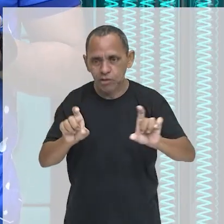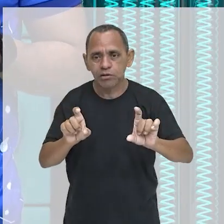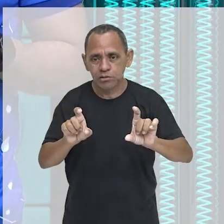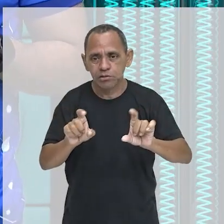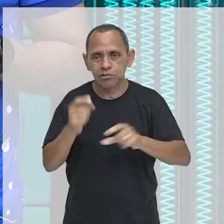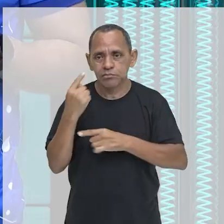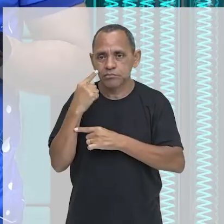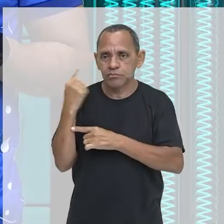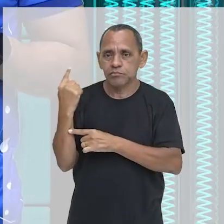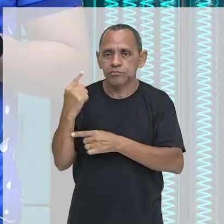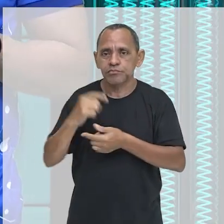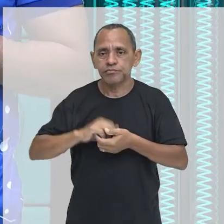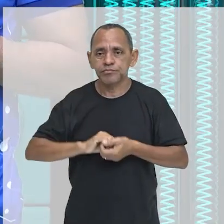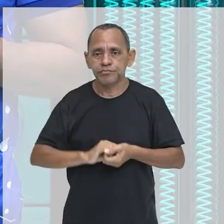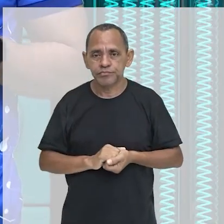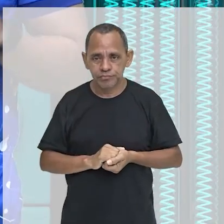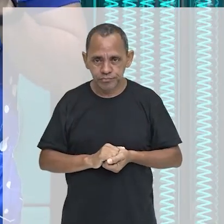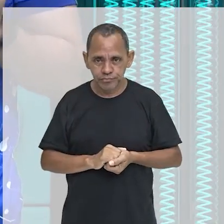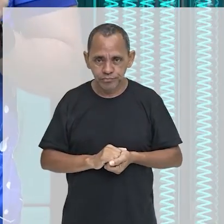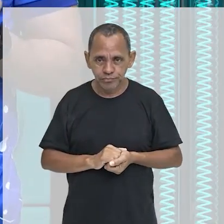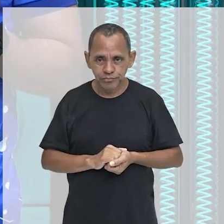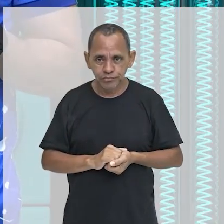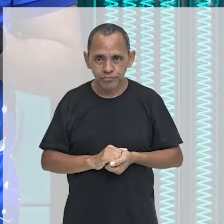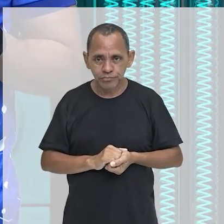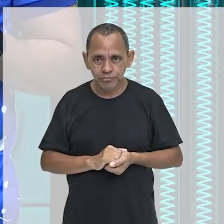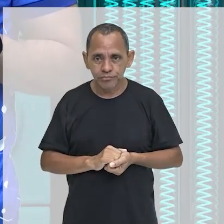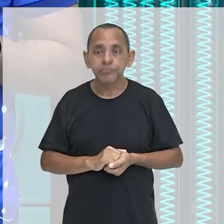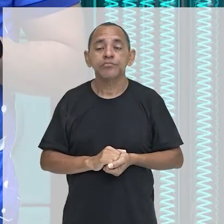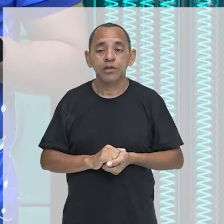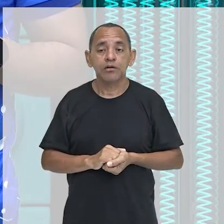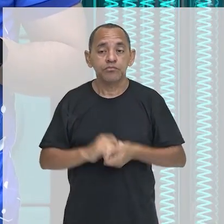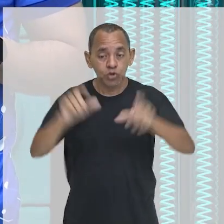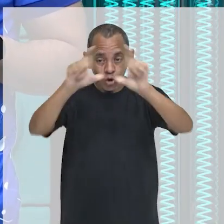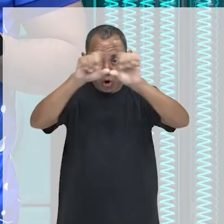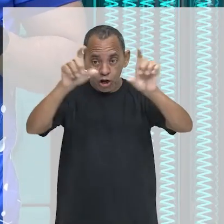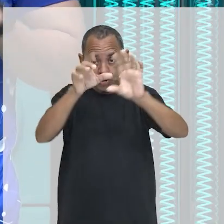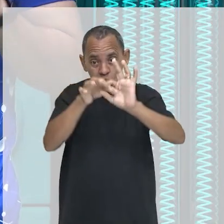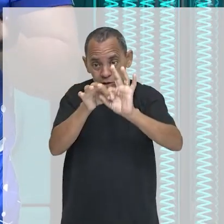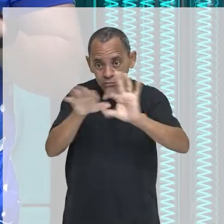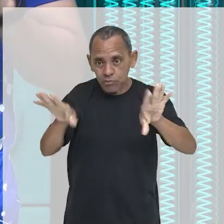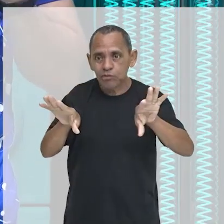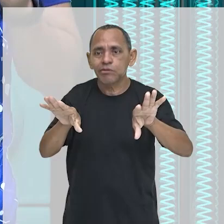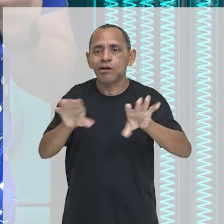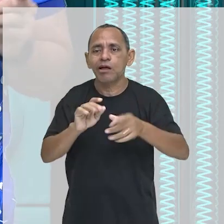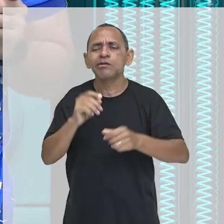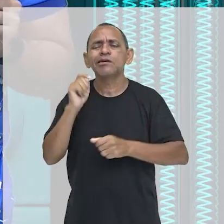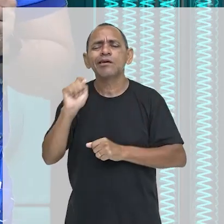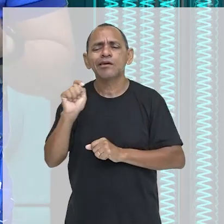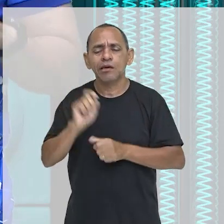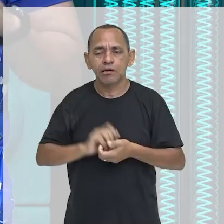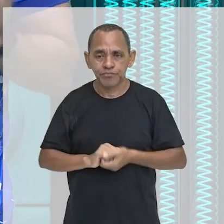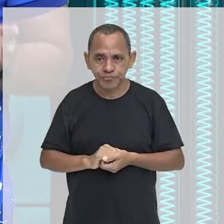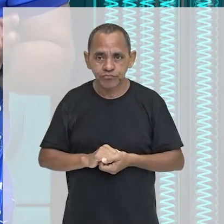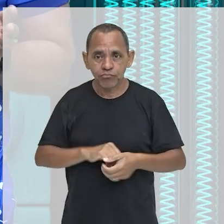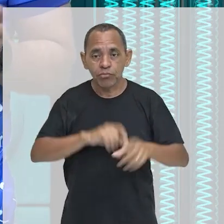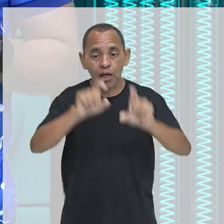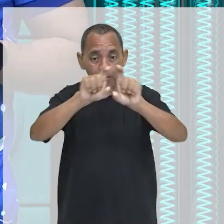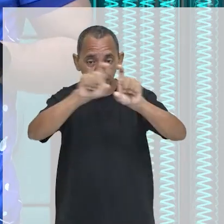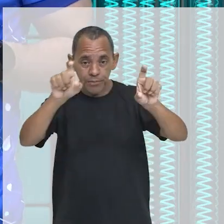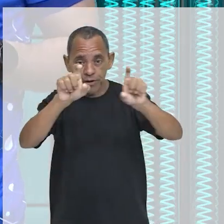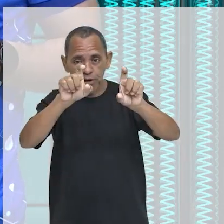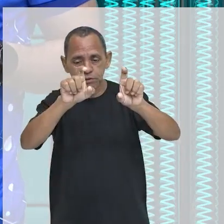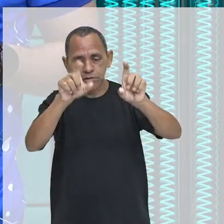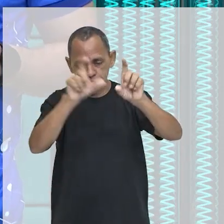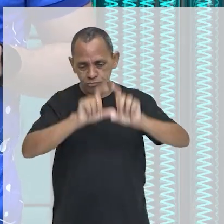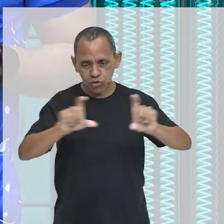tenho aqui, olha só, orações subordinadas. Orações subordinadas é aquelas que uma oração está subordinada à outra. Basicamente